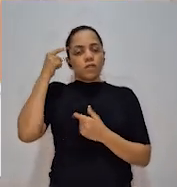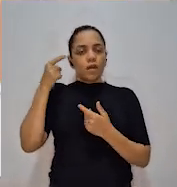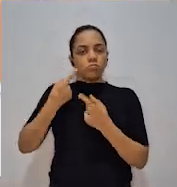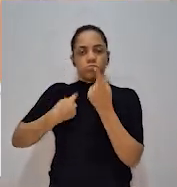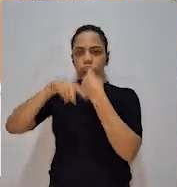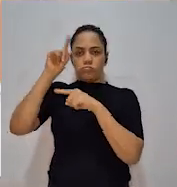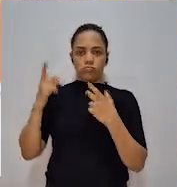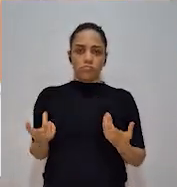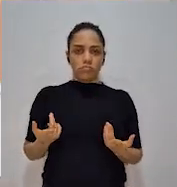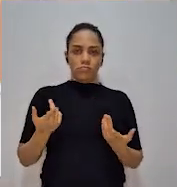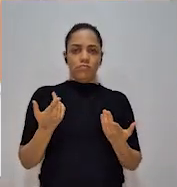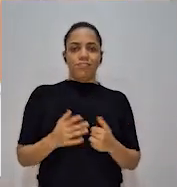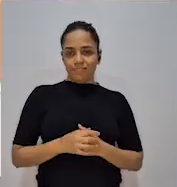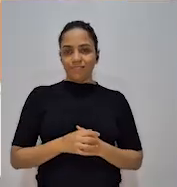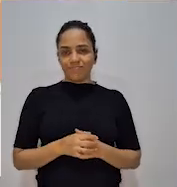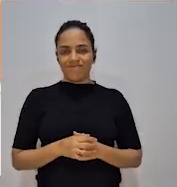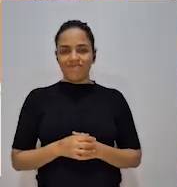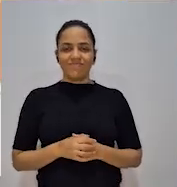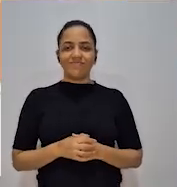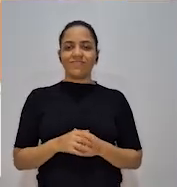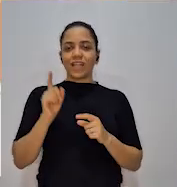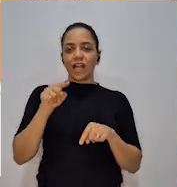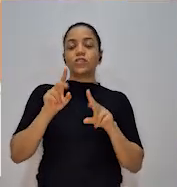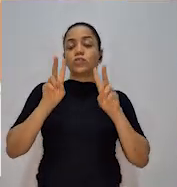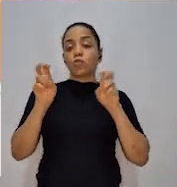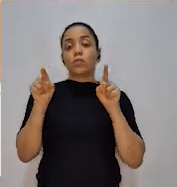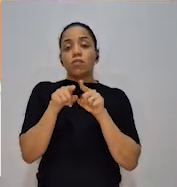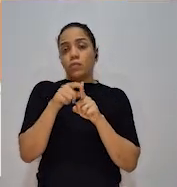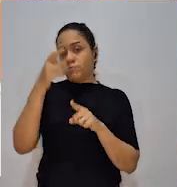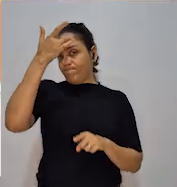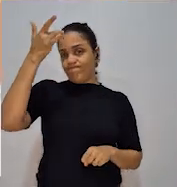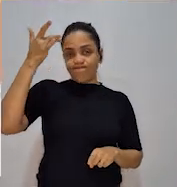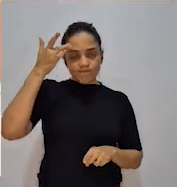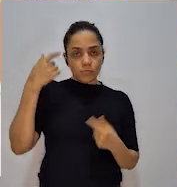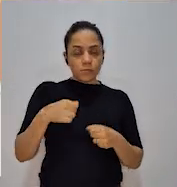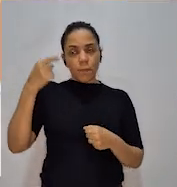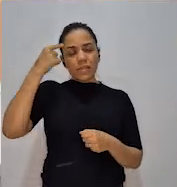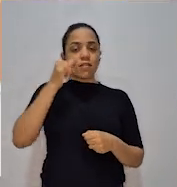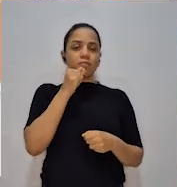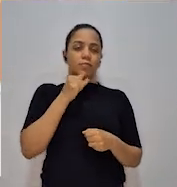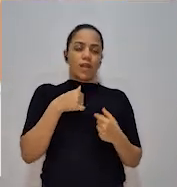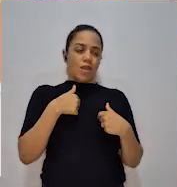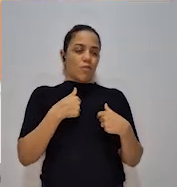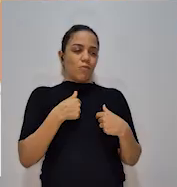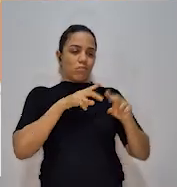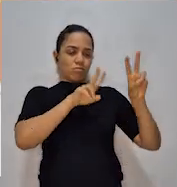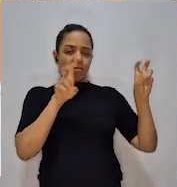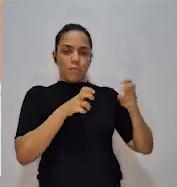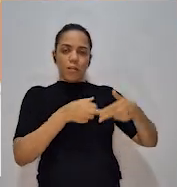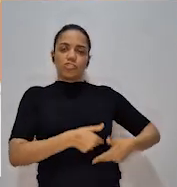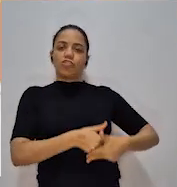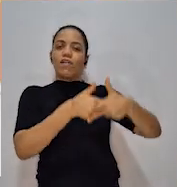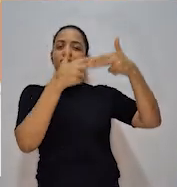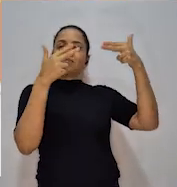poderia impactar. E isso envolve também as temáticas de saúde mental, porque não adianta também eu trazer diversidade, né, para